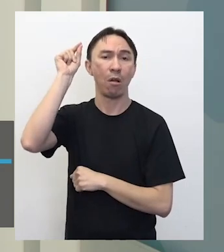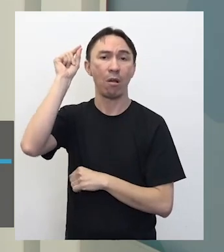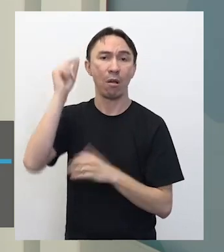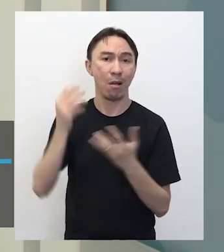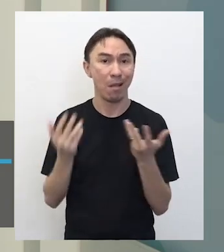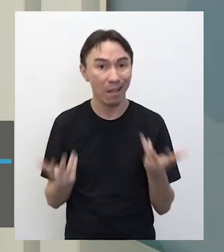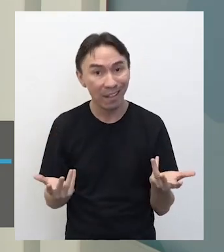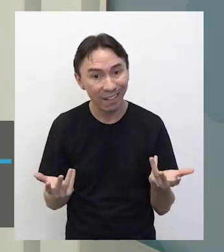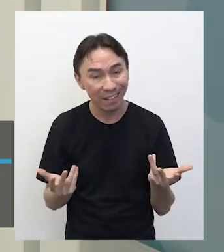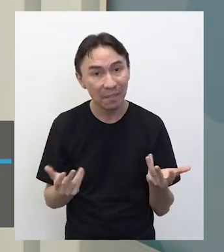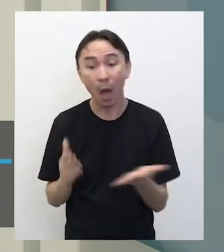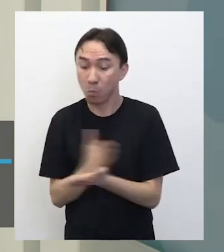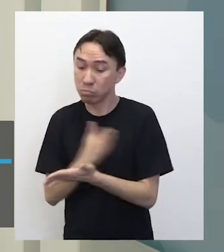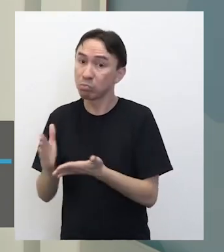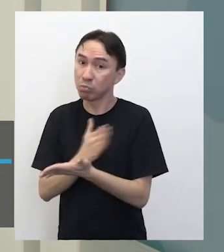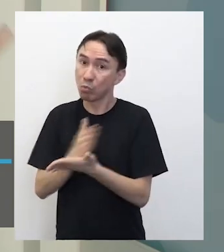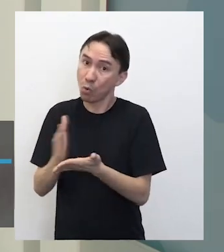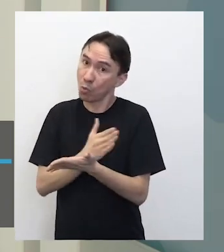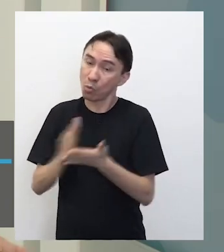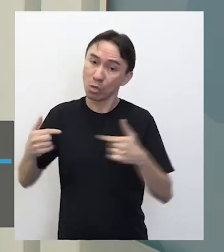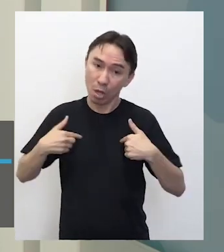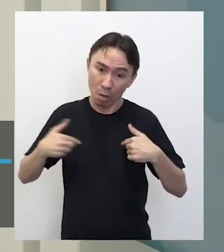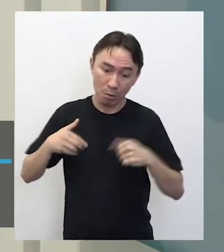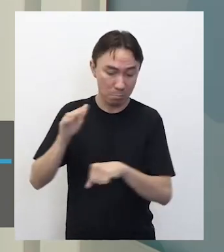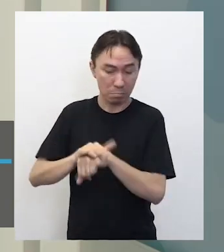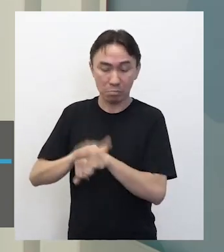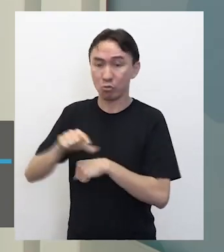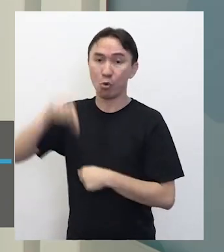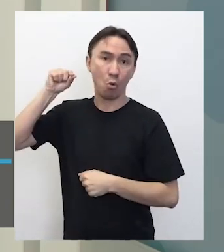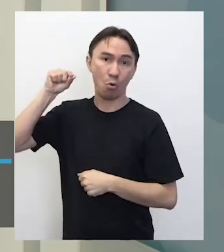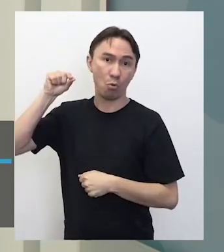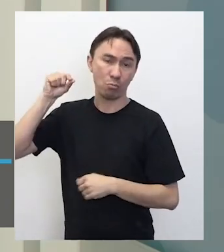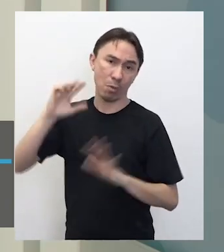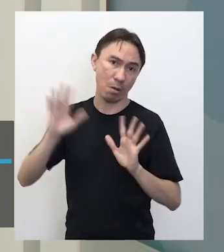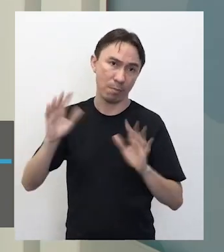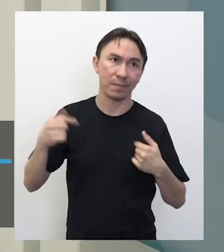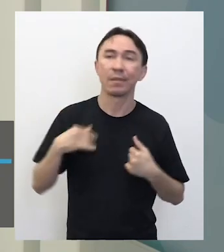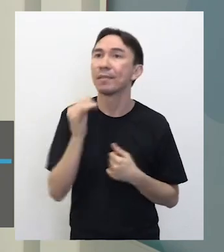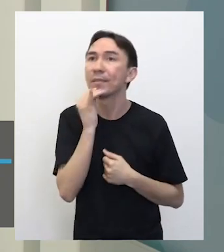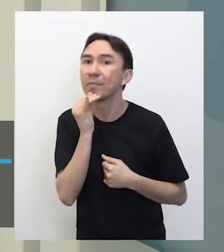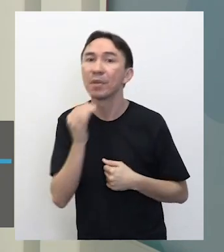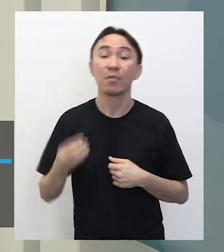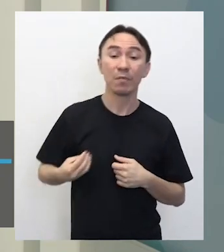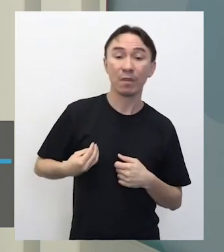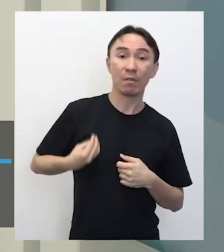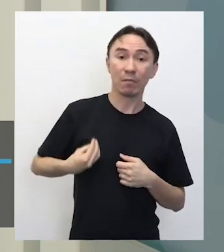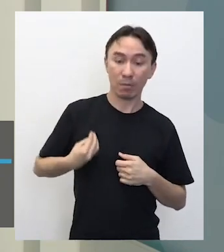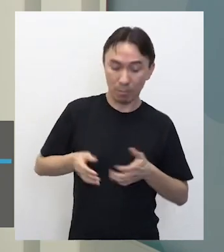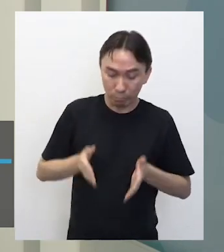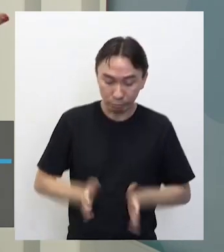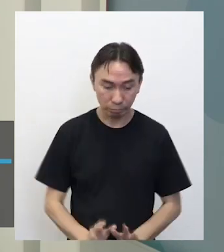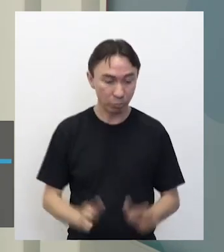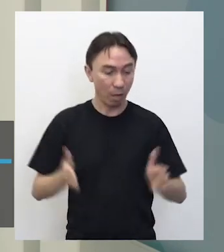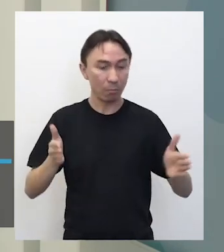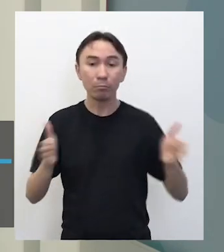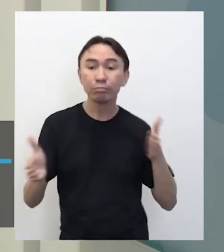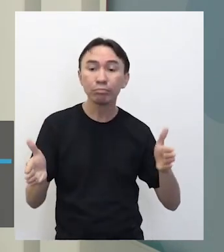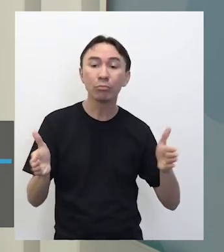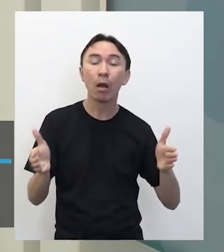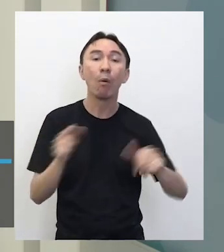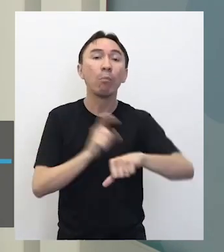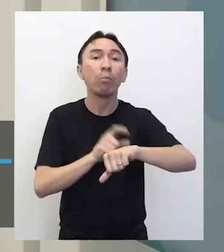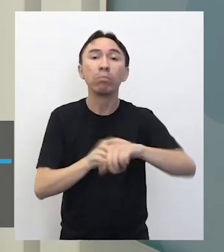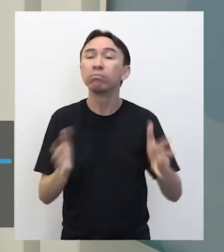quais a gente não escolhe. Eu não escolho o período histórico que eu nasci, eu não escolho a família, eu não escolho a minha